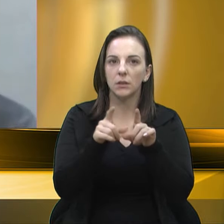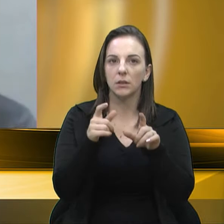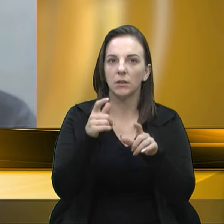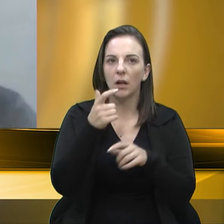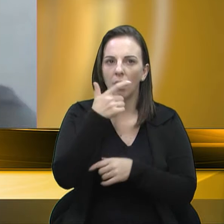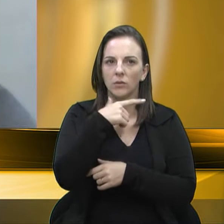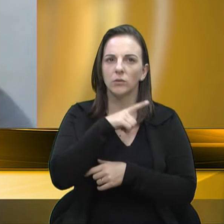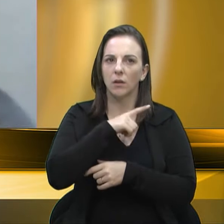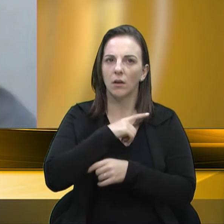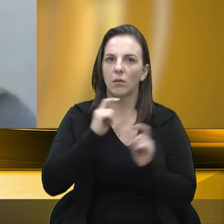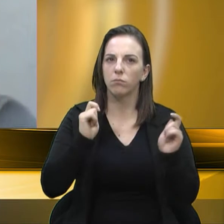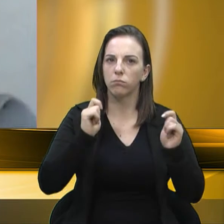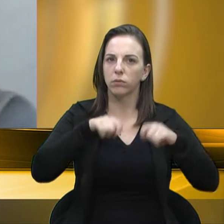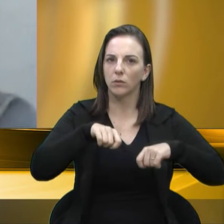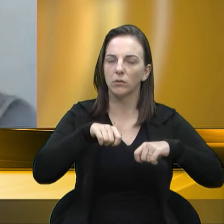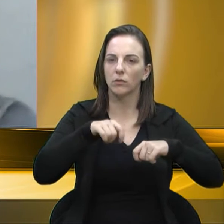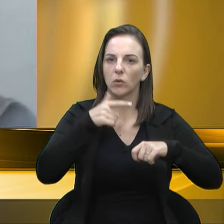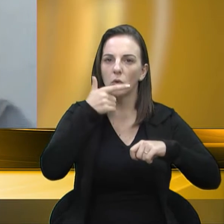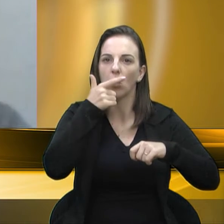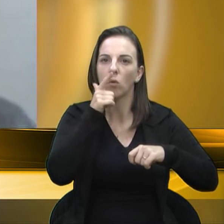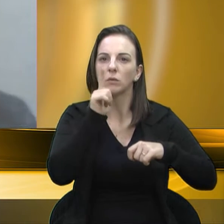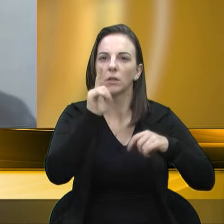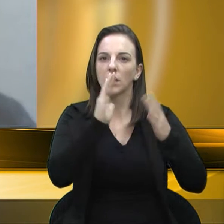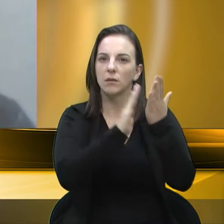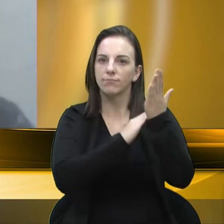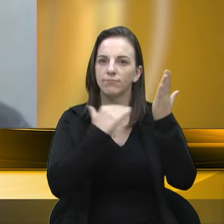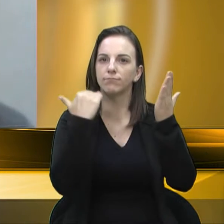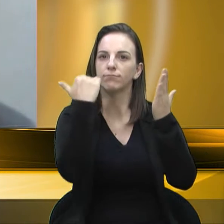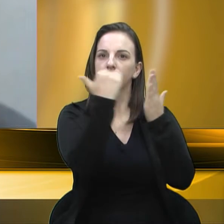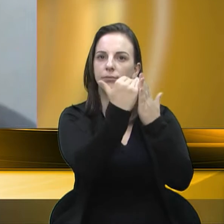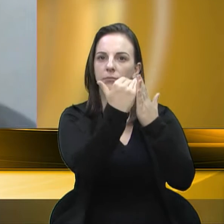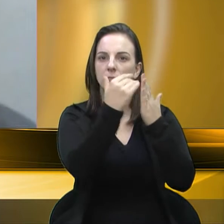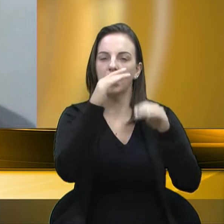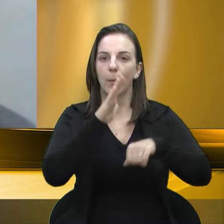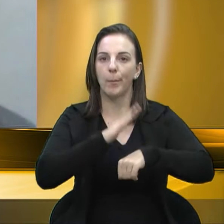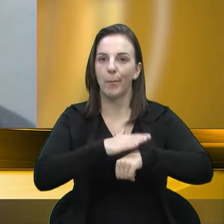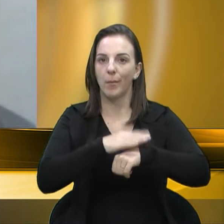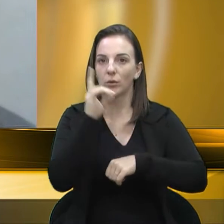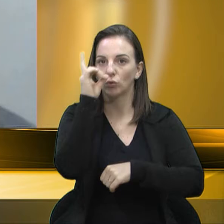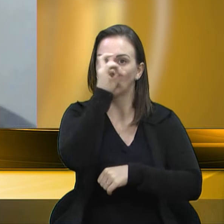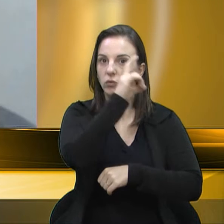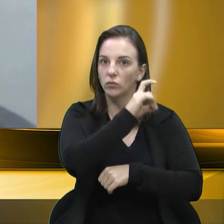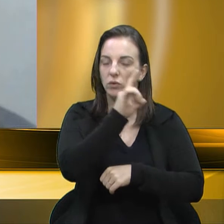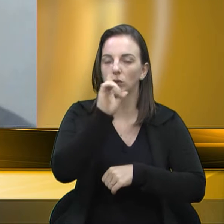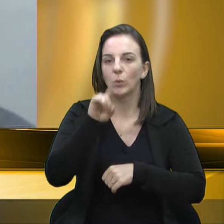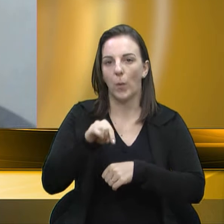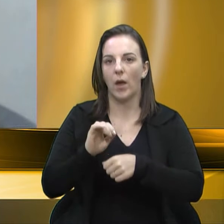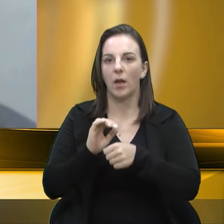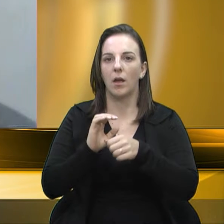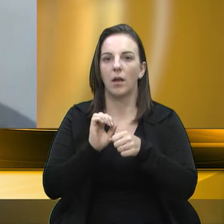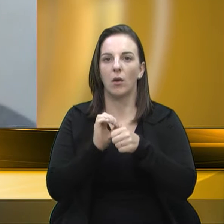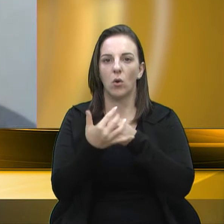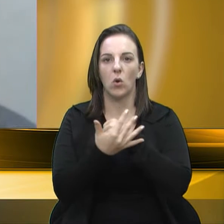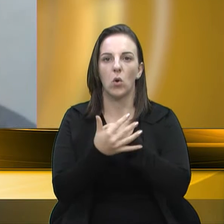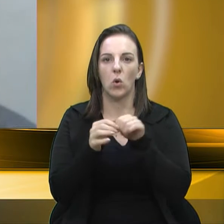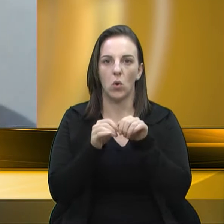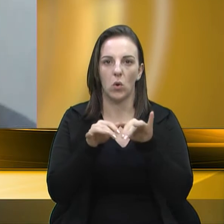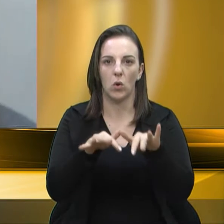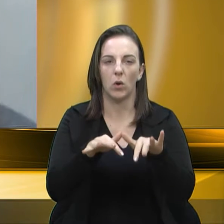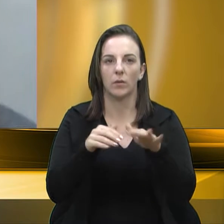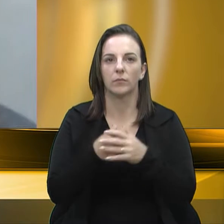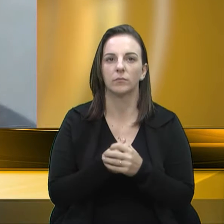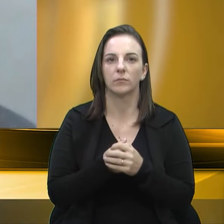gente superar esse momento difícil que a gente está vivendo, que é a pandemia do coronavírus. Eu tive